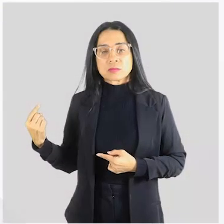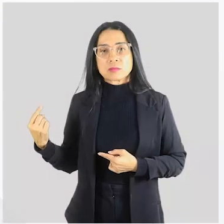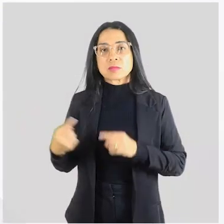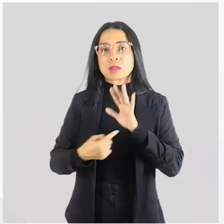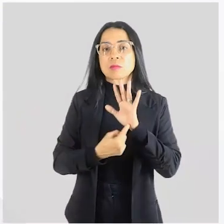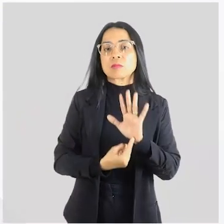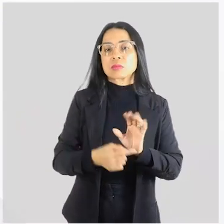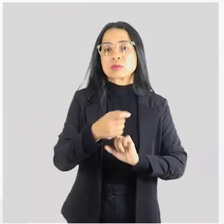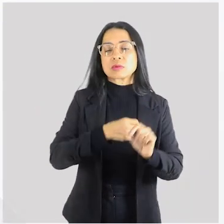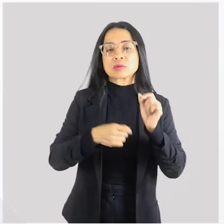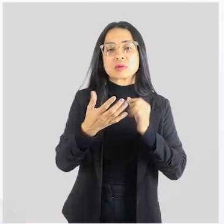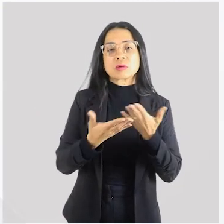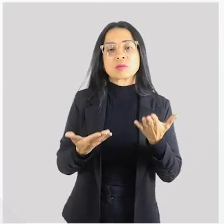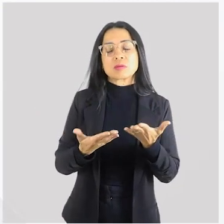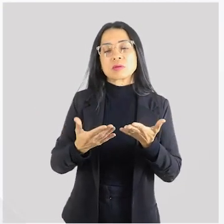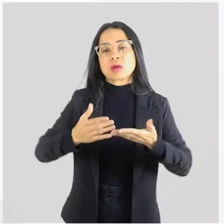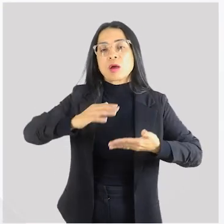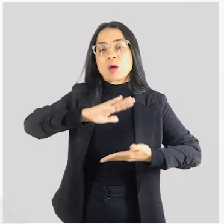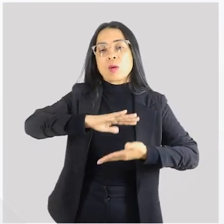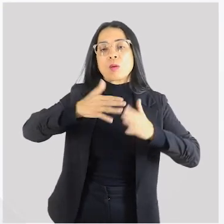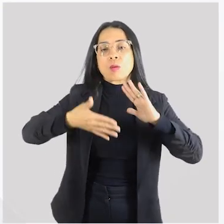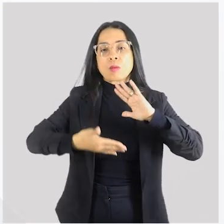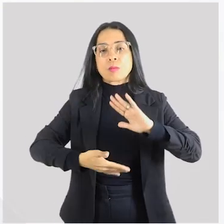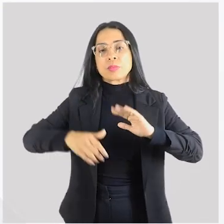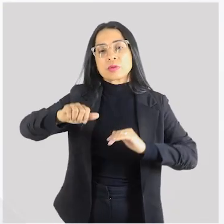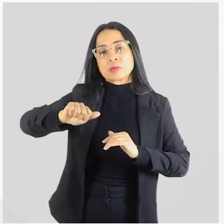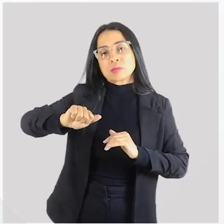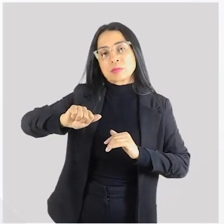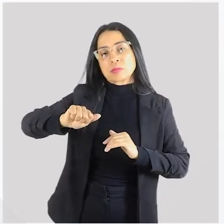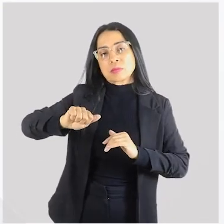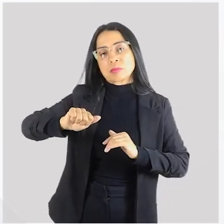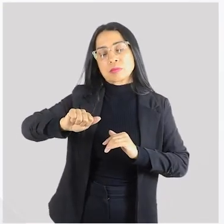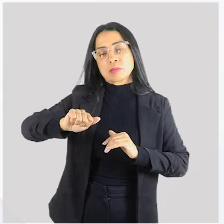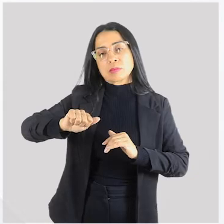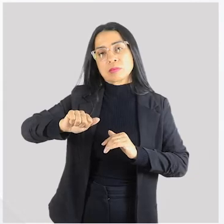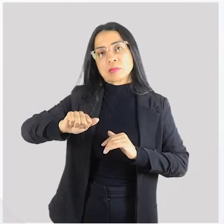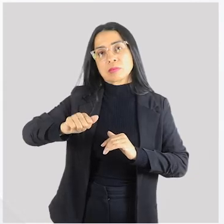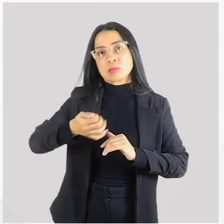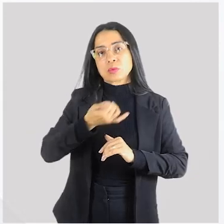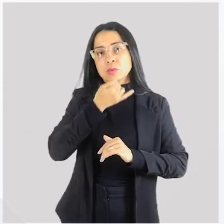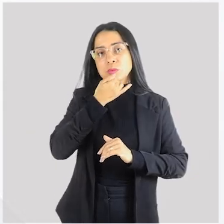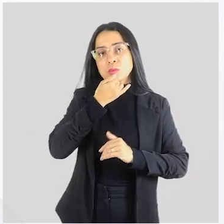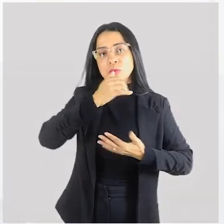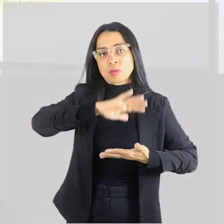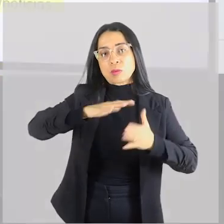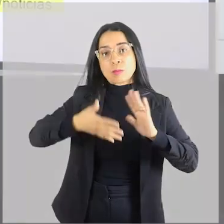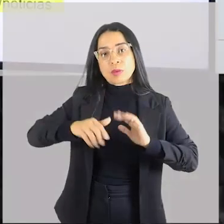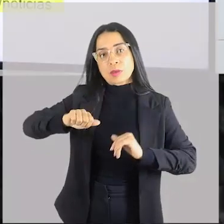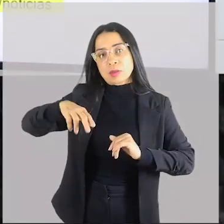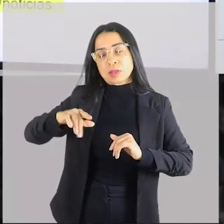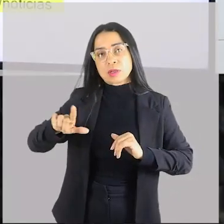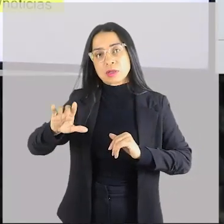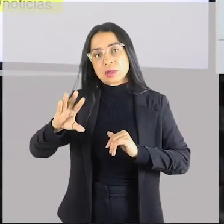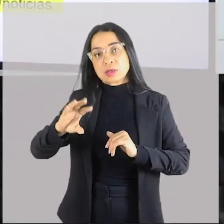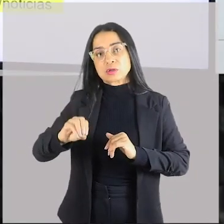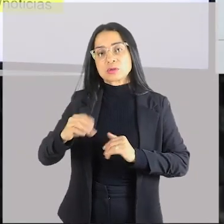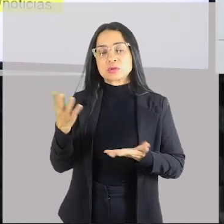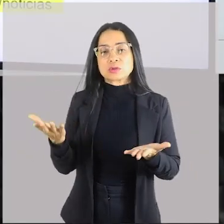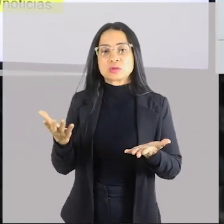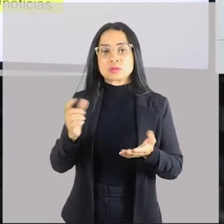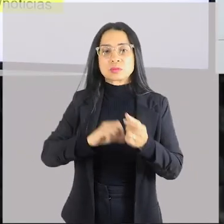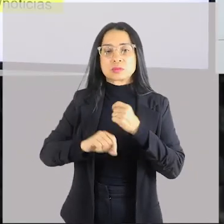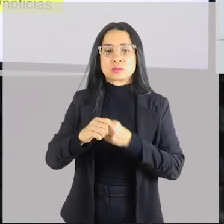mostrando para vocês o cubismo analítico aqui ainda tem uma vaga noção do volar que é o tema da obra né Eh um